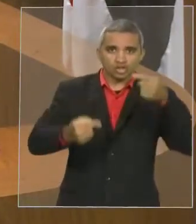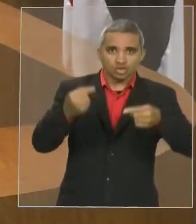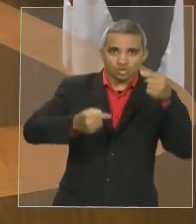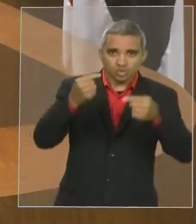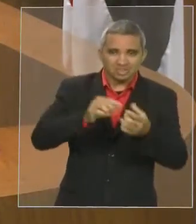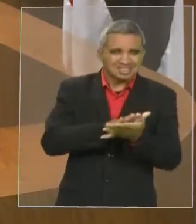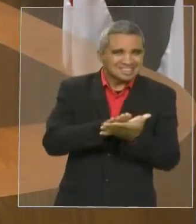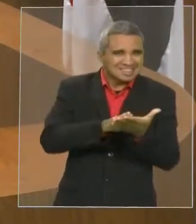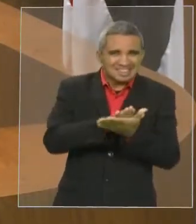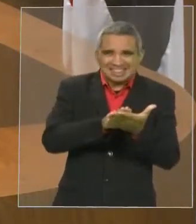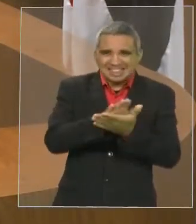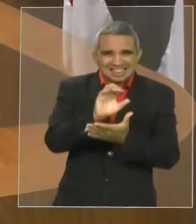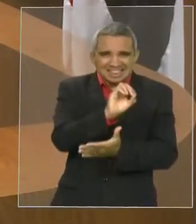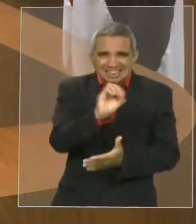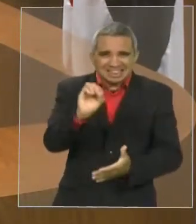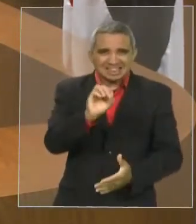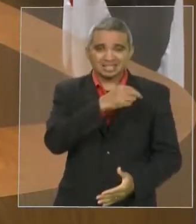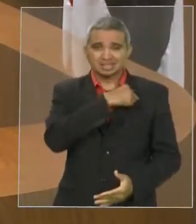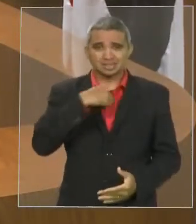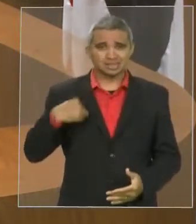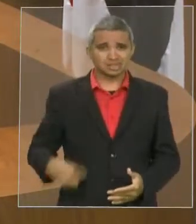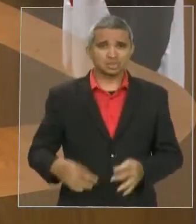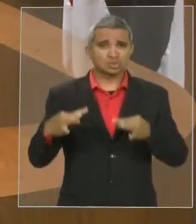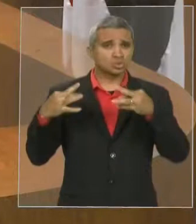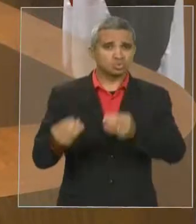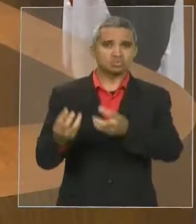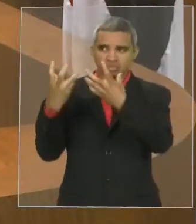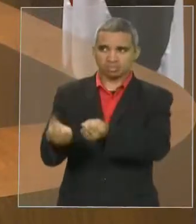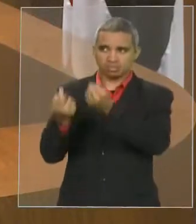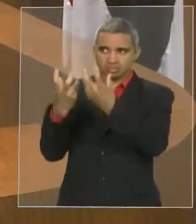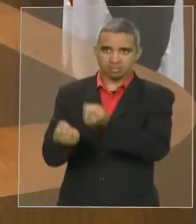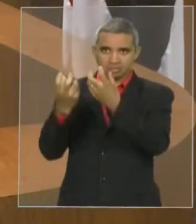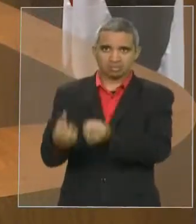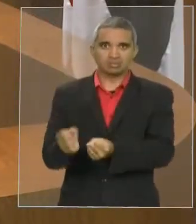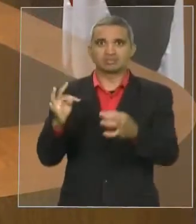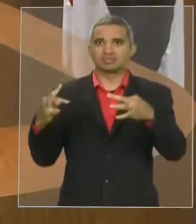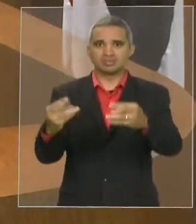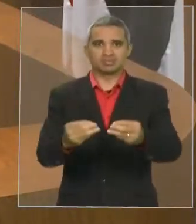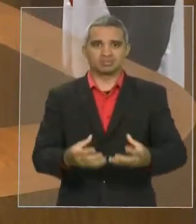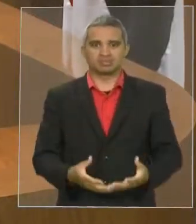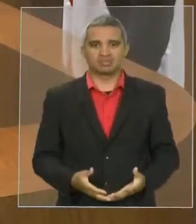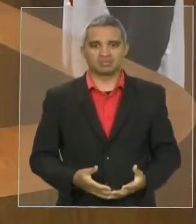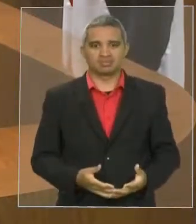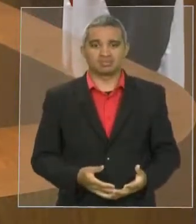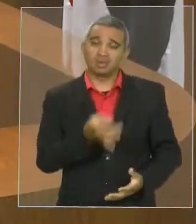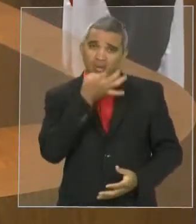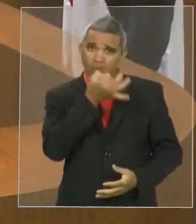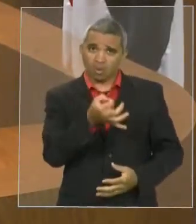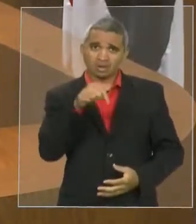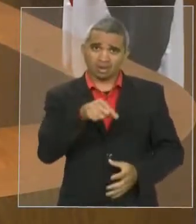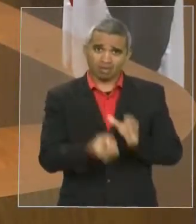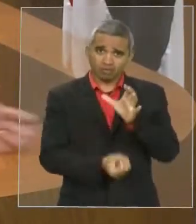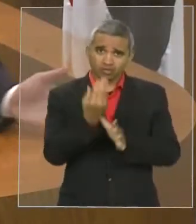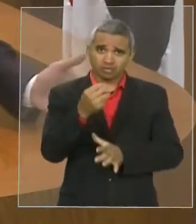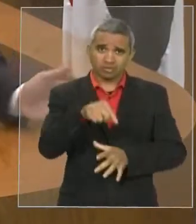conclua, por gentileza. Agradeço, presidente. Só quero que Vossa Excelência leve em consideração o tempo que deixei de usar a tribuna por